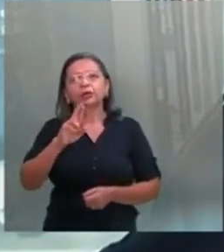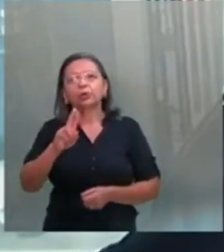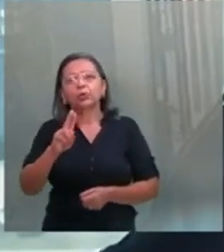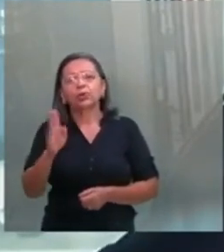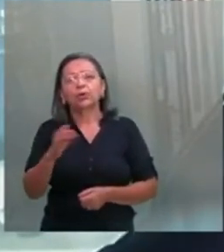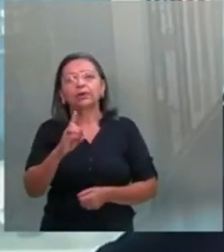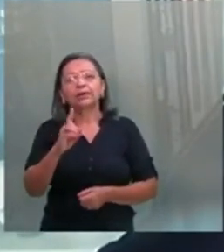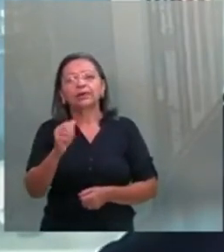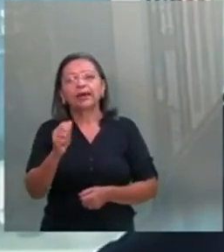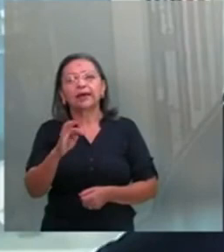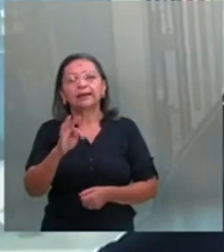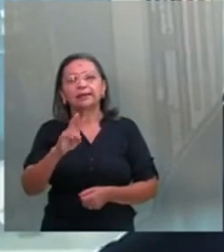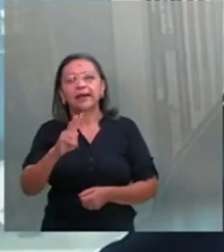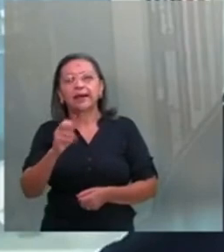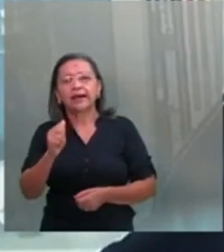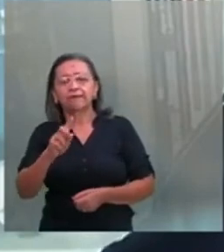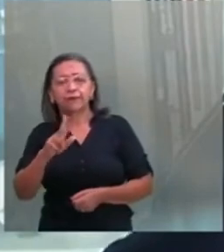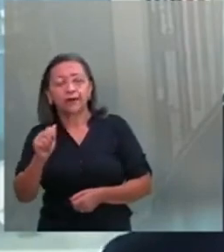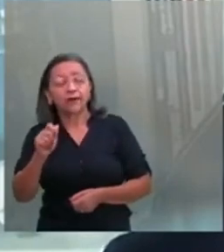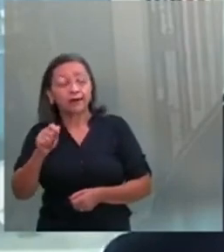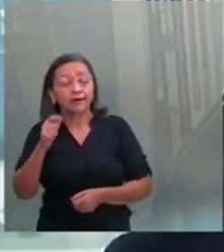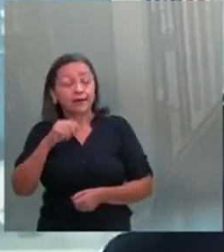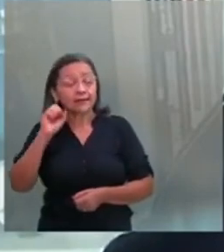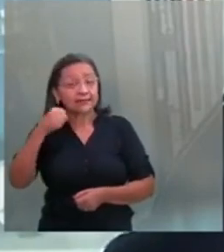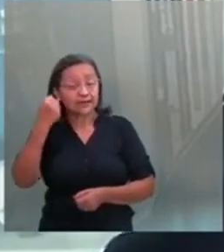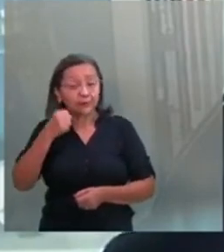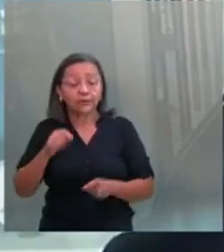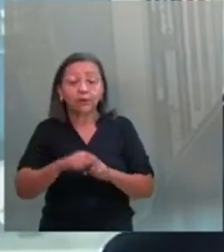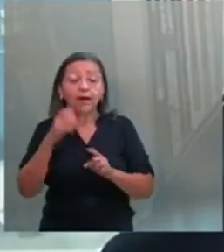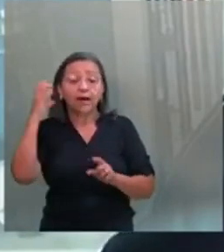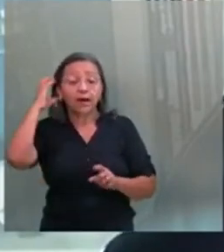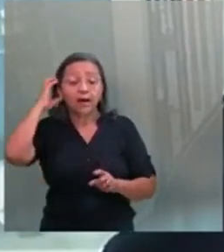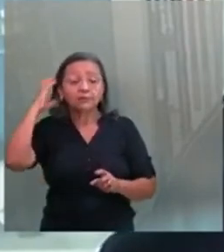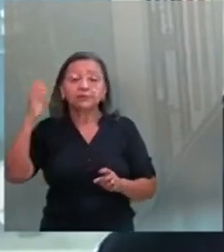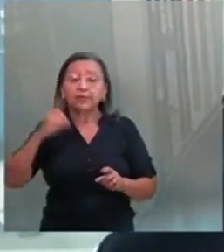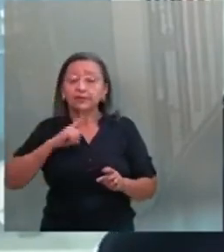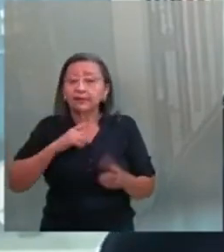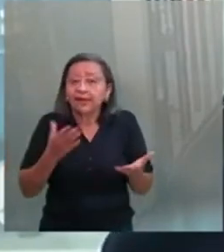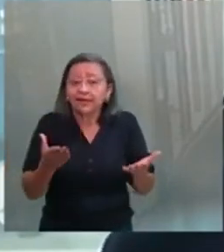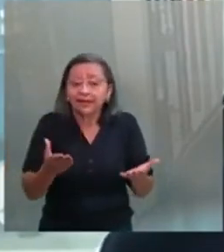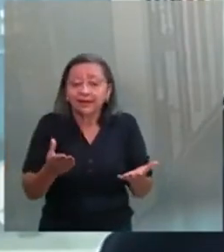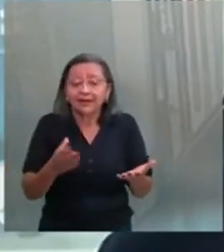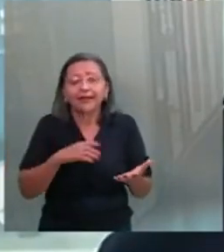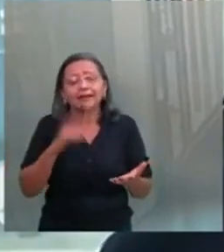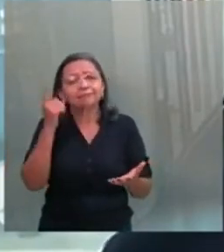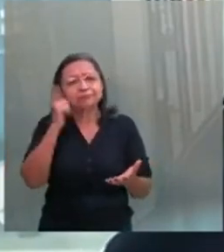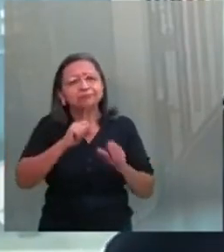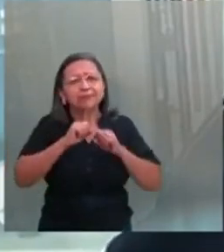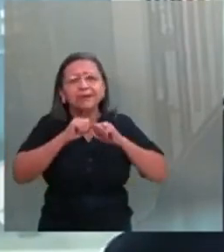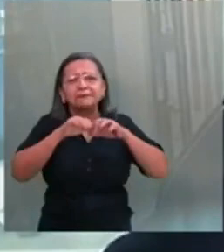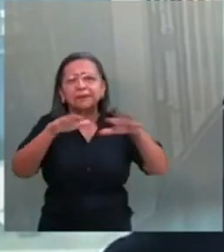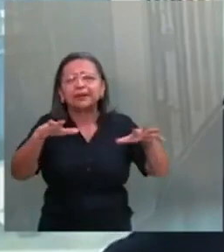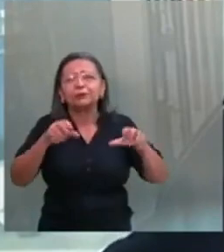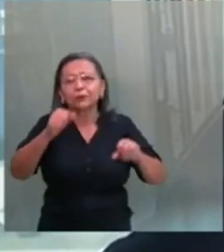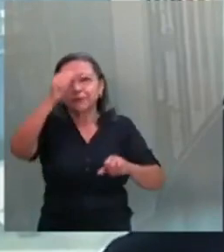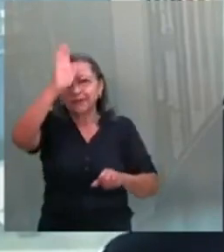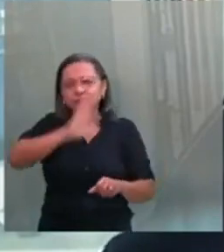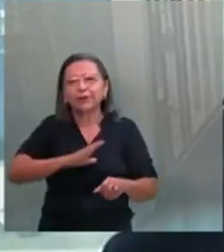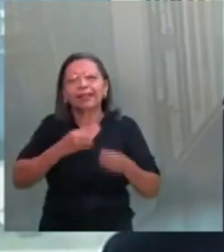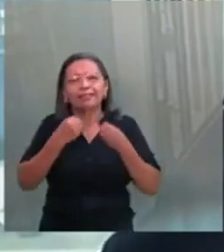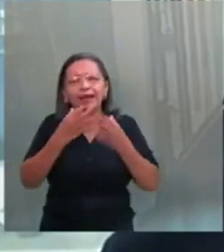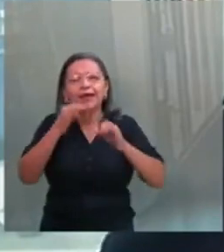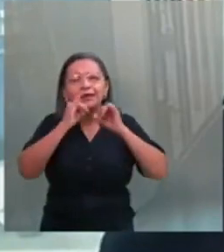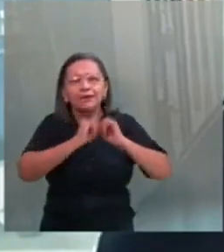também colaborava. Então, a Rádio Senado tem um papel importantíssimo, porque ela chega em todo o Brasil, ela dá